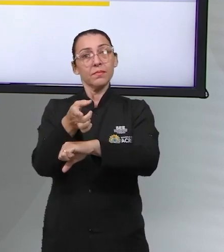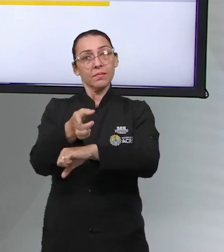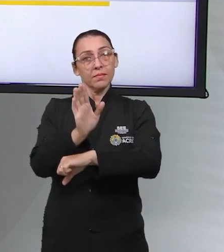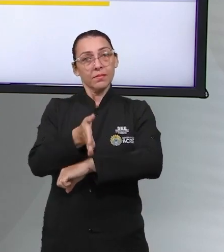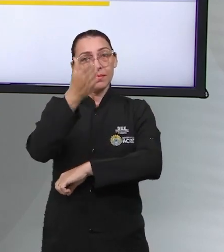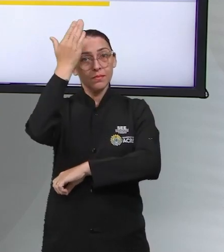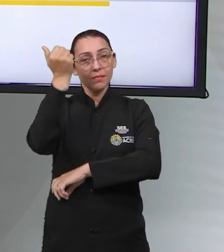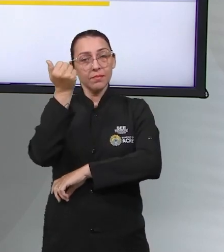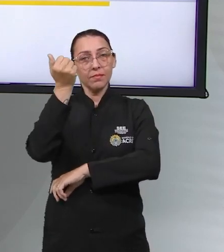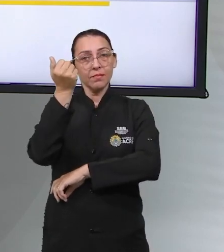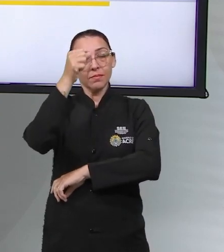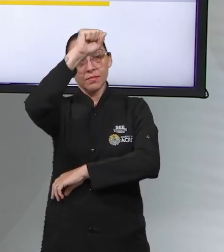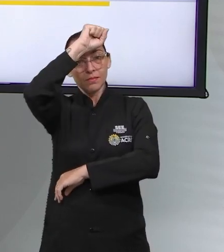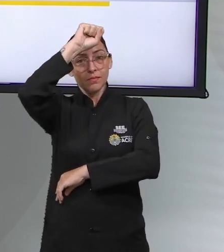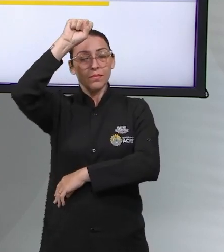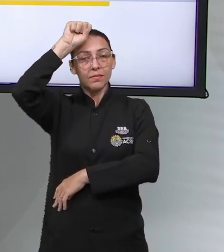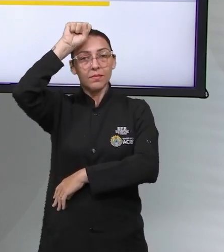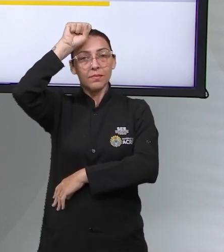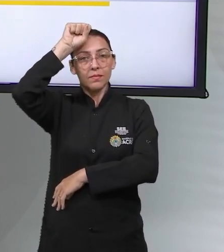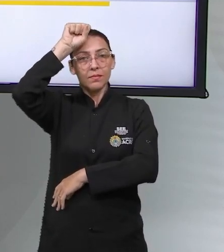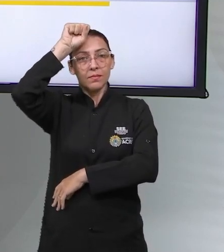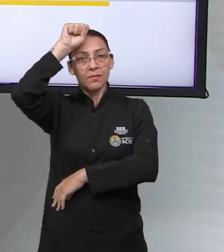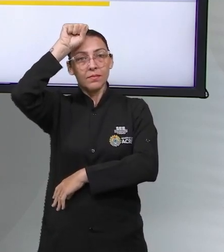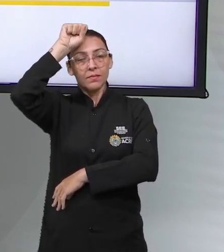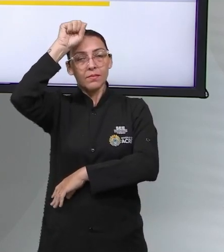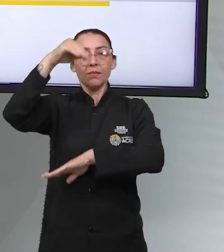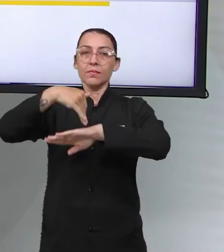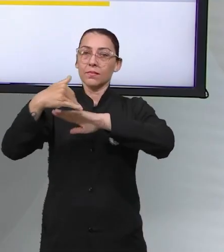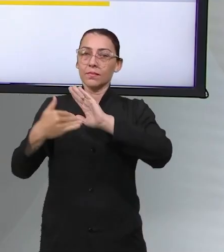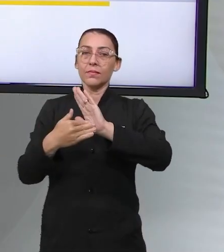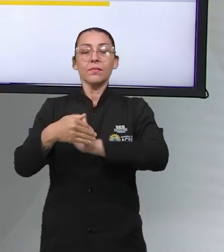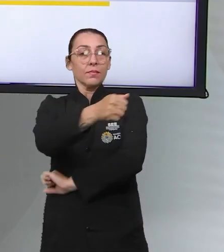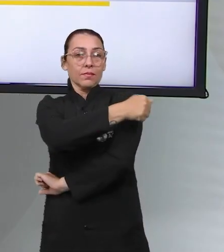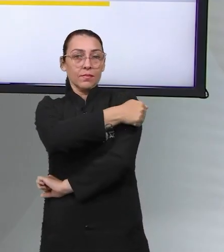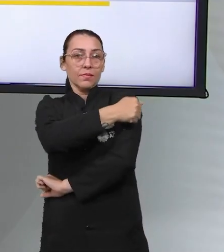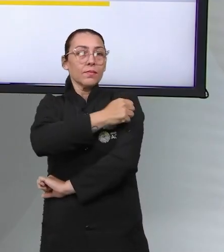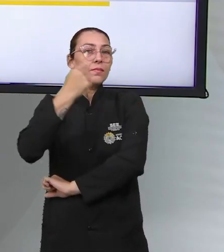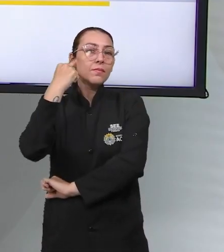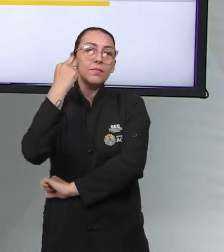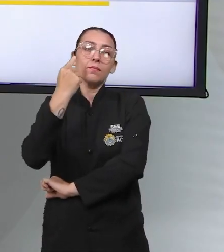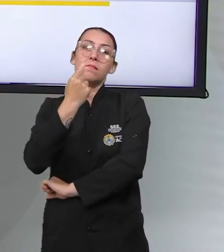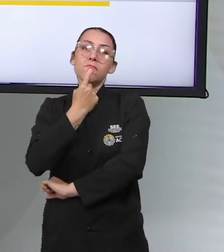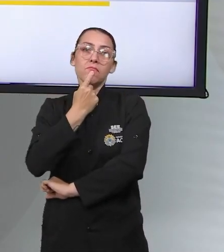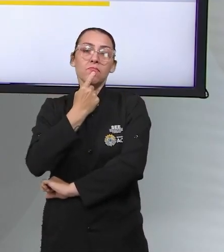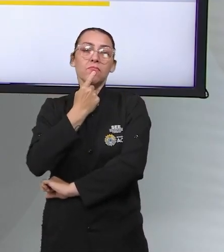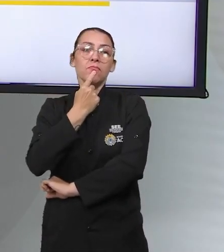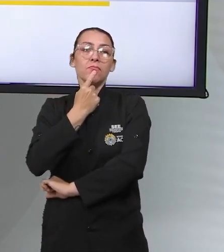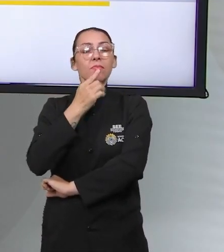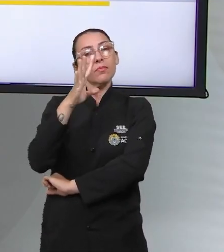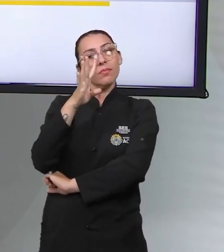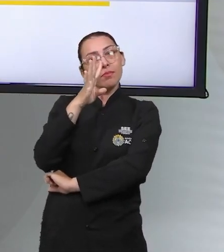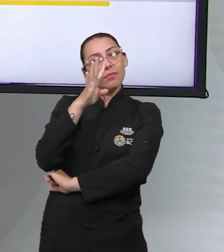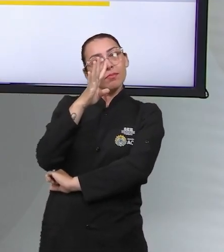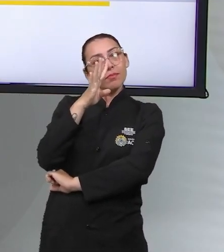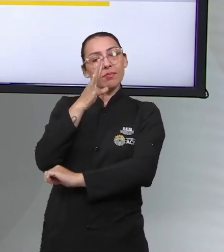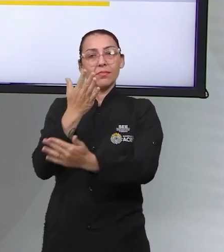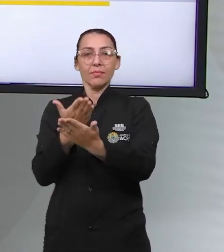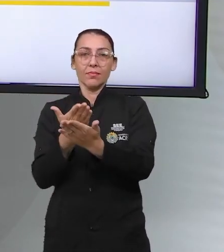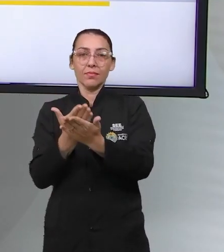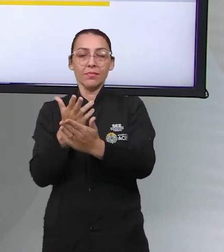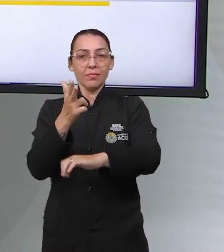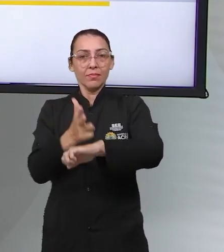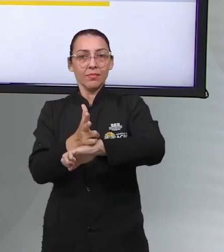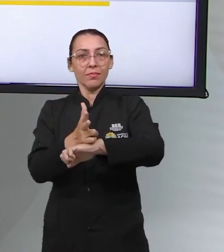já sabe, Sociologia, para todos os alunos surdos que irão acompanhar